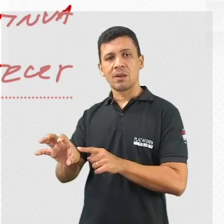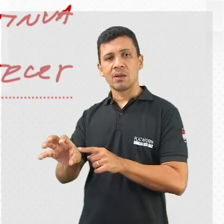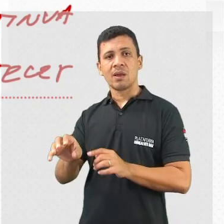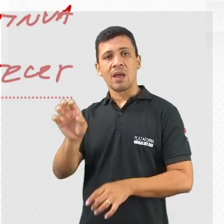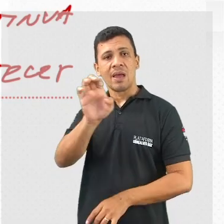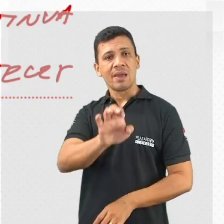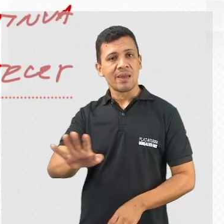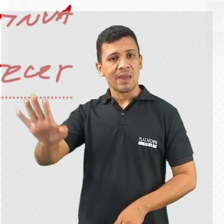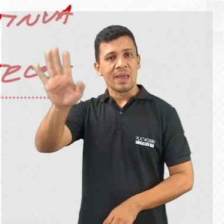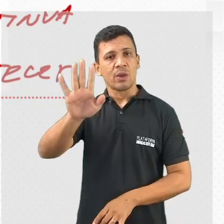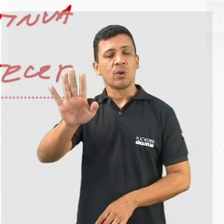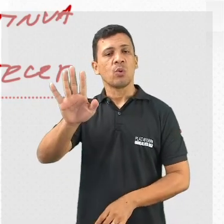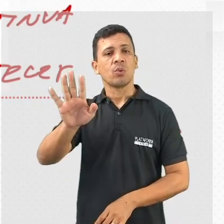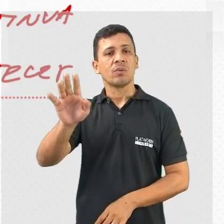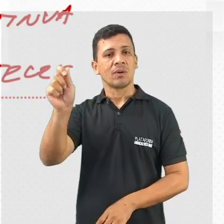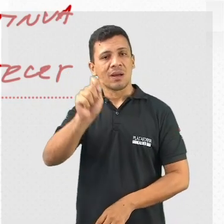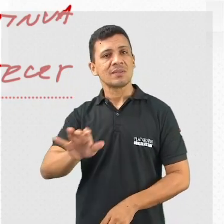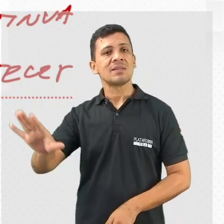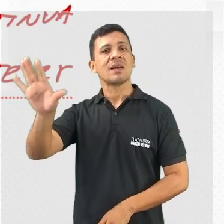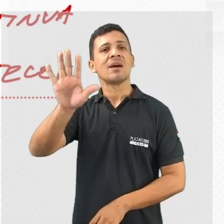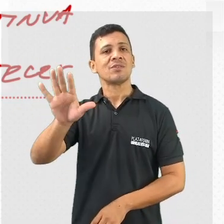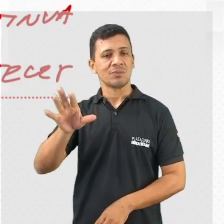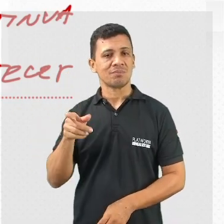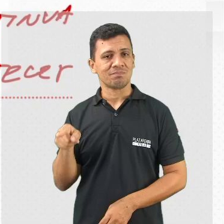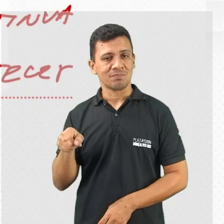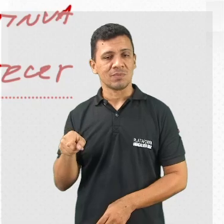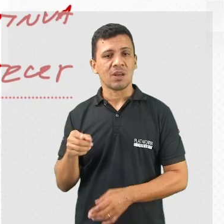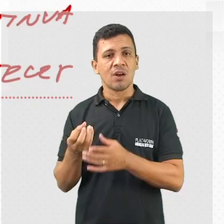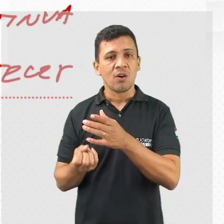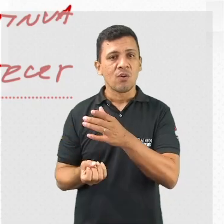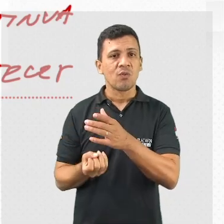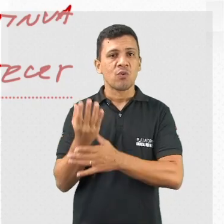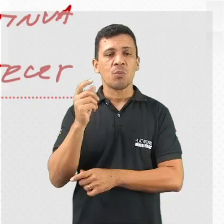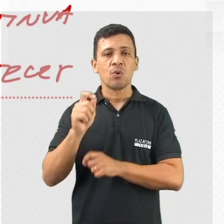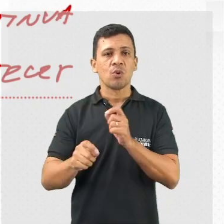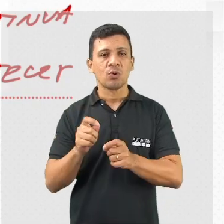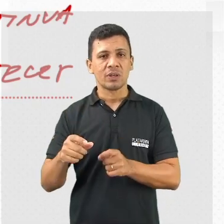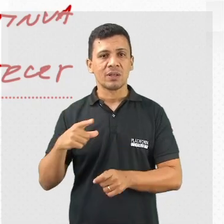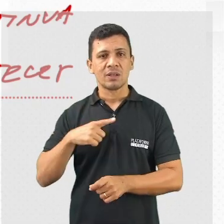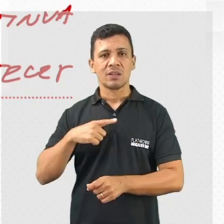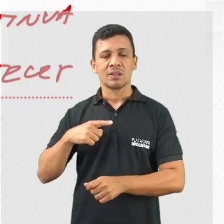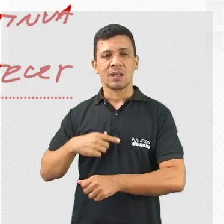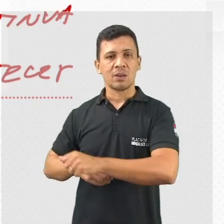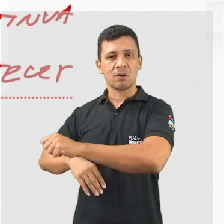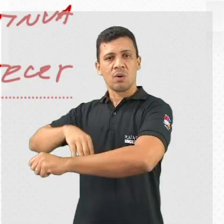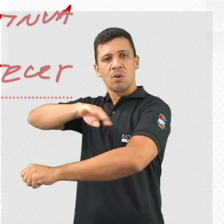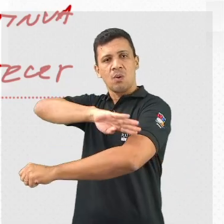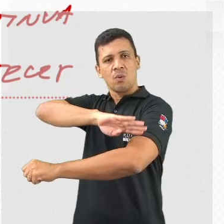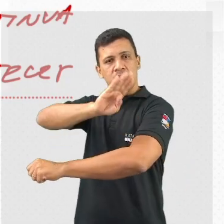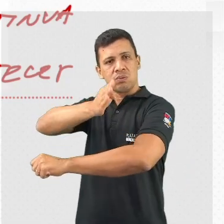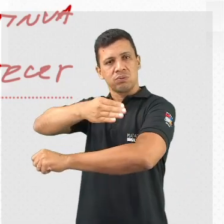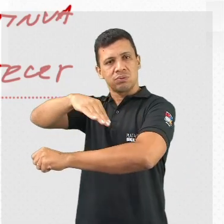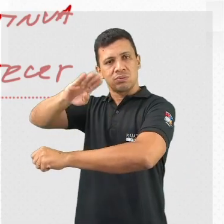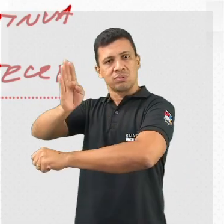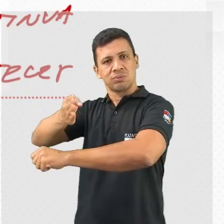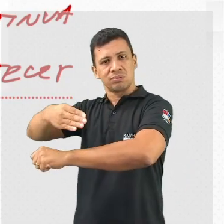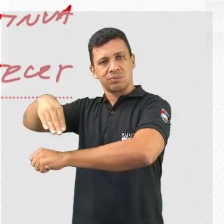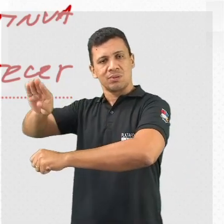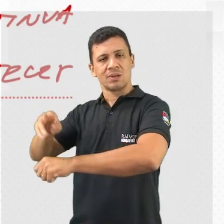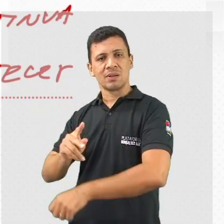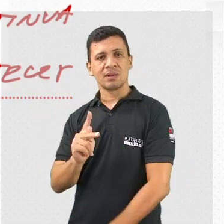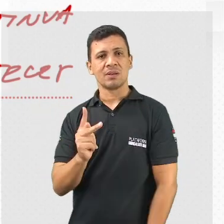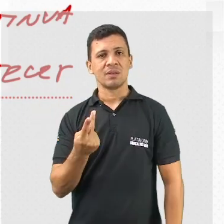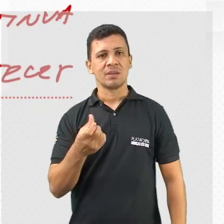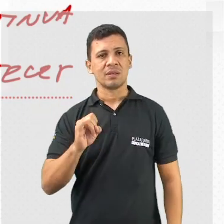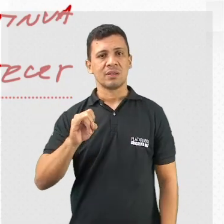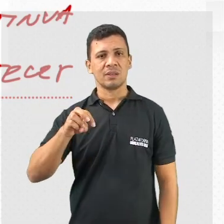E essa movimentação formou, por exemplo, a Cordilheira do Himalaia, gente, tá? E segundo estudos, a Cordilheira do Himalaia ela ainda